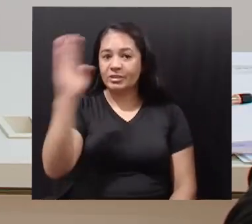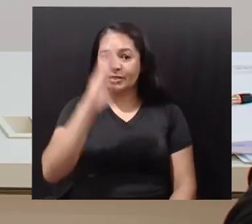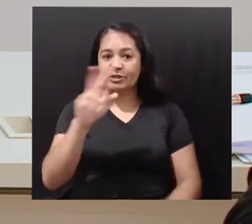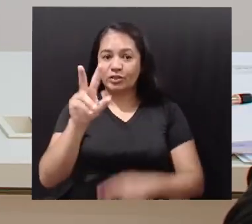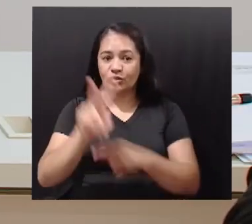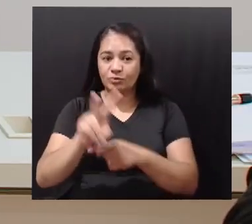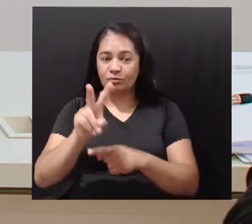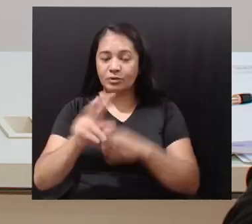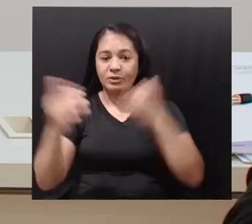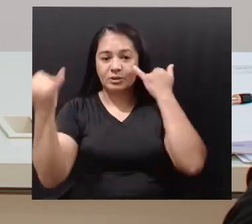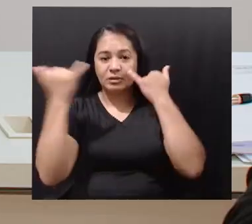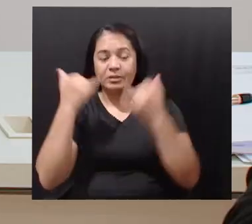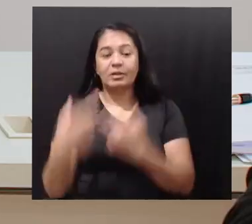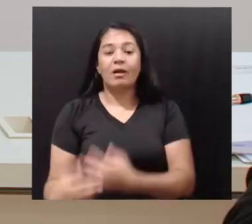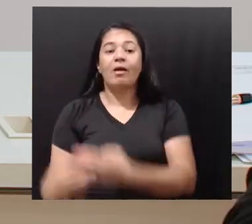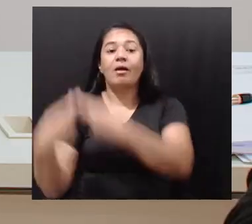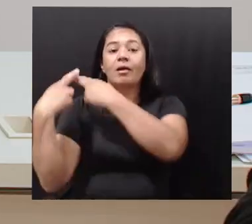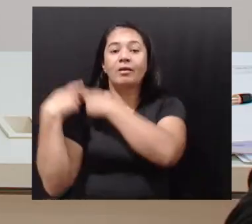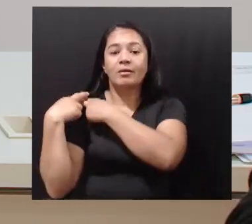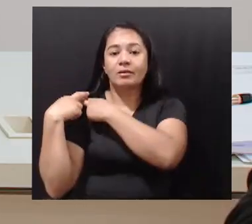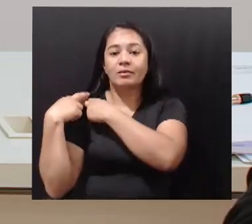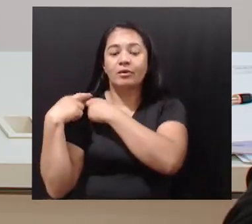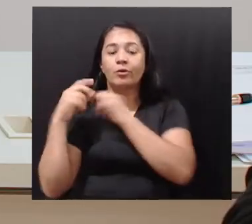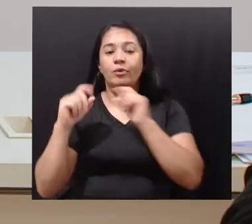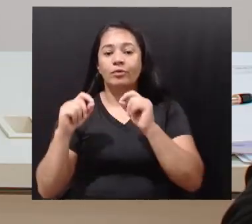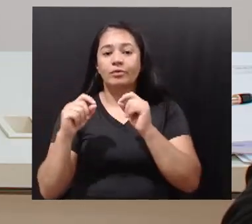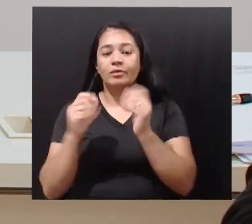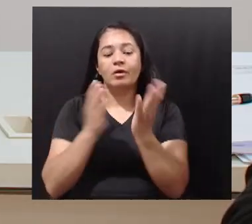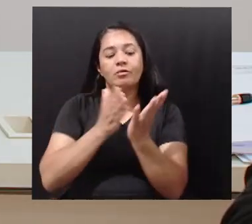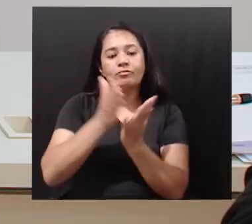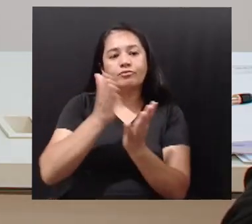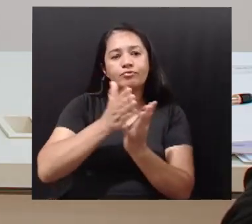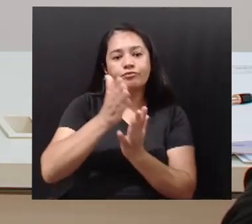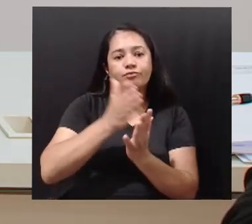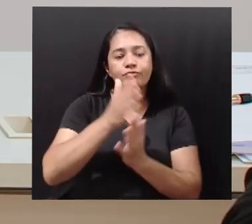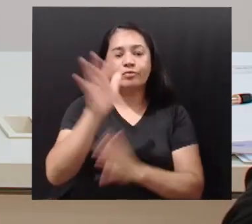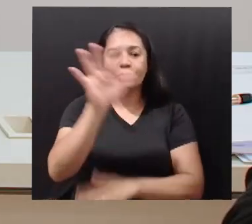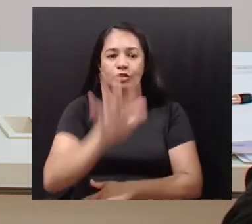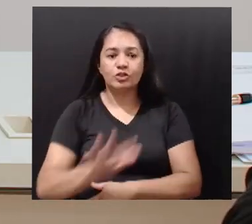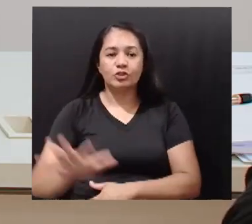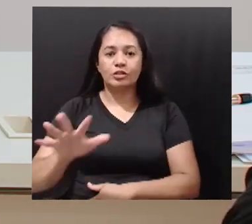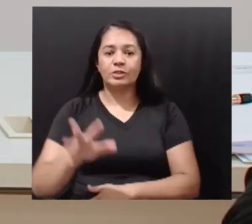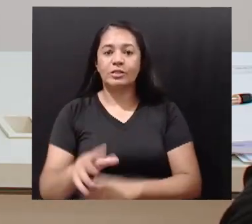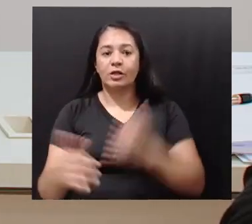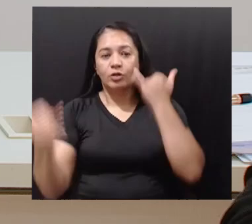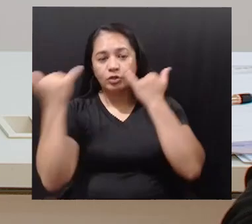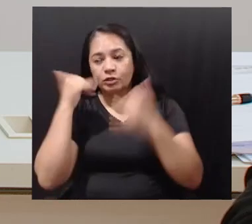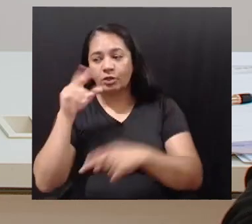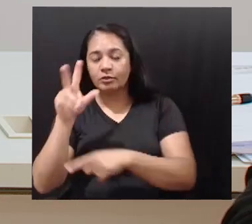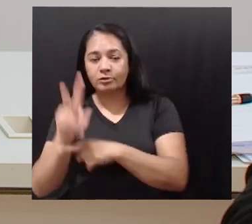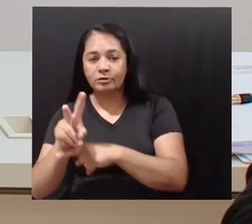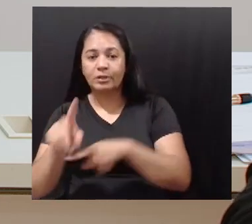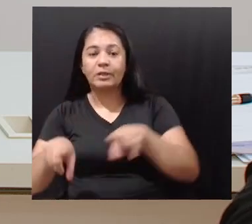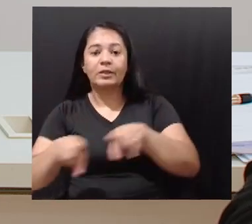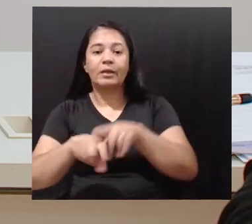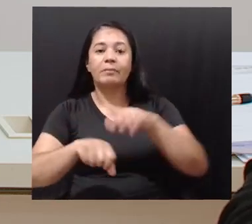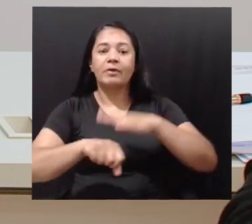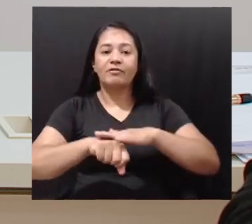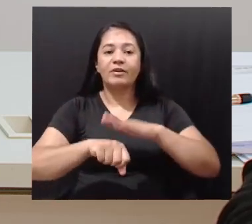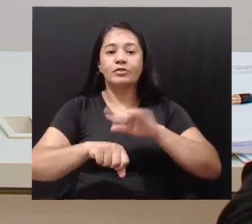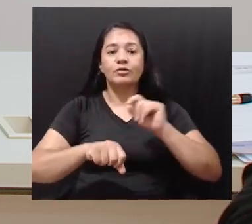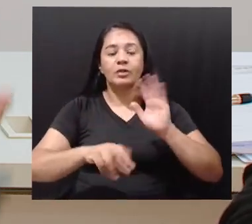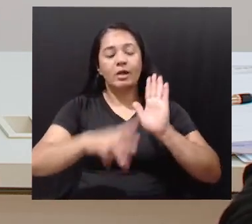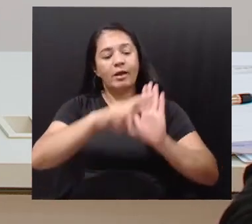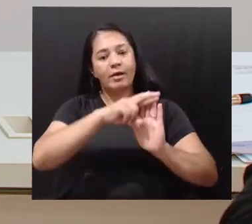responsável por estabelecer diretrizes gerais de proteção de dados, por fazer a regulamentação